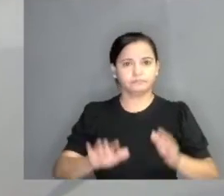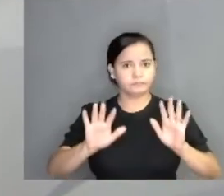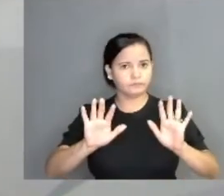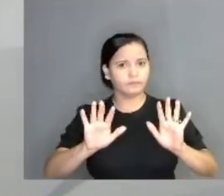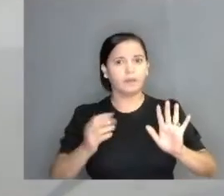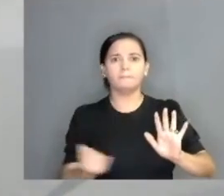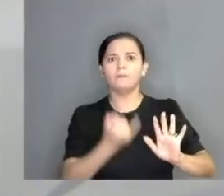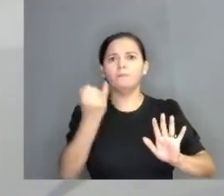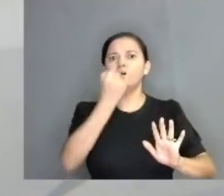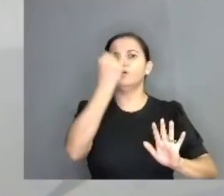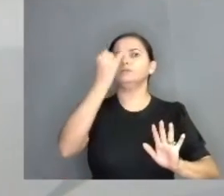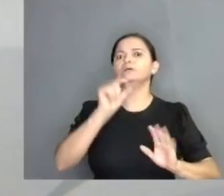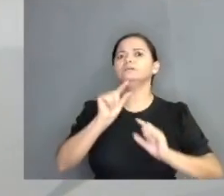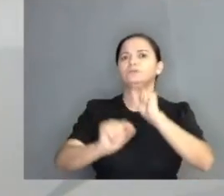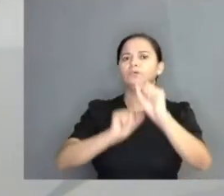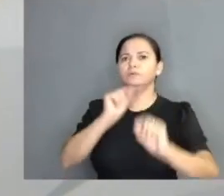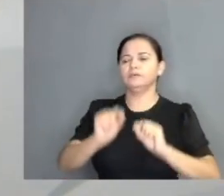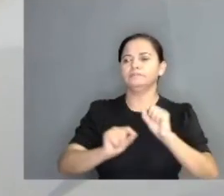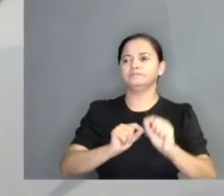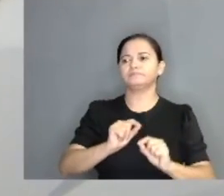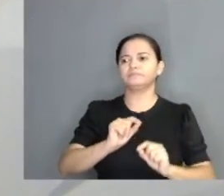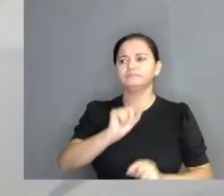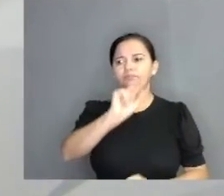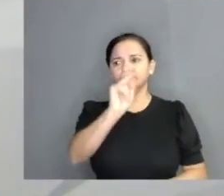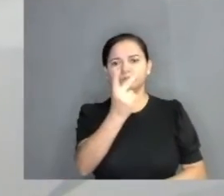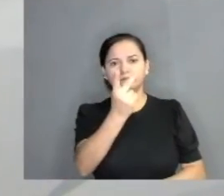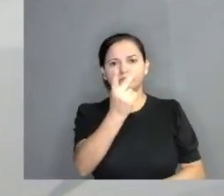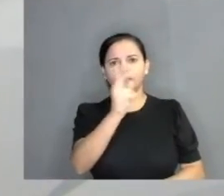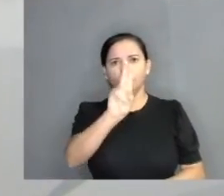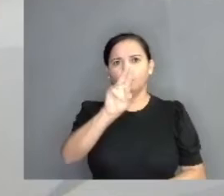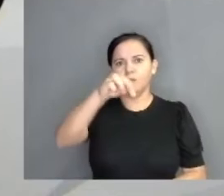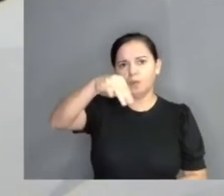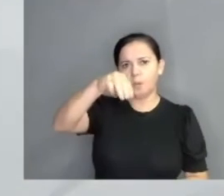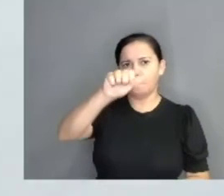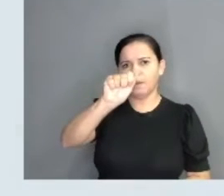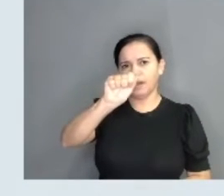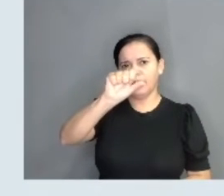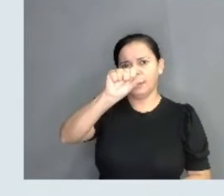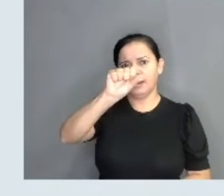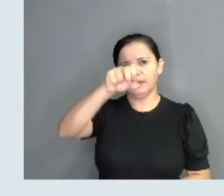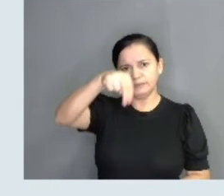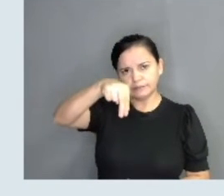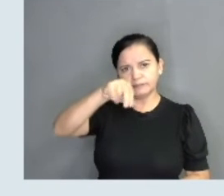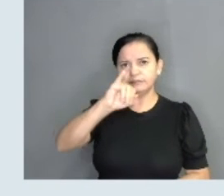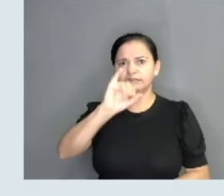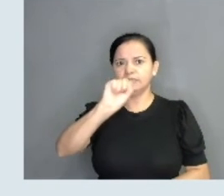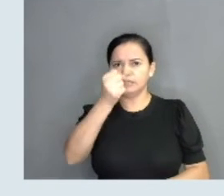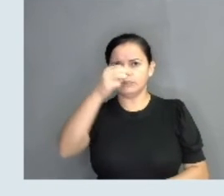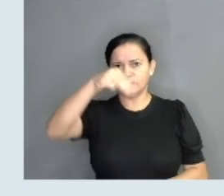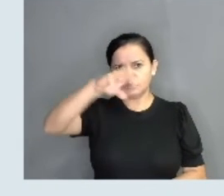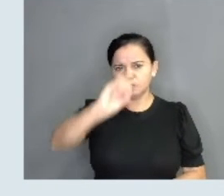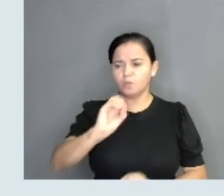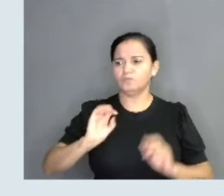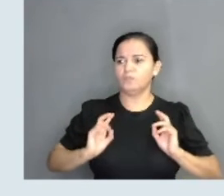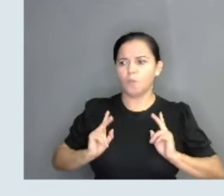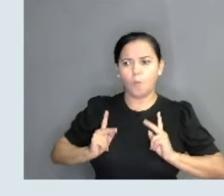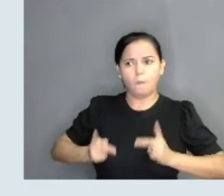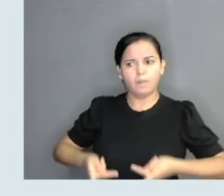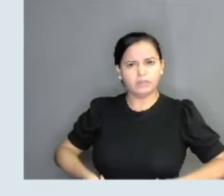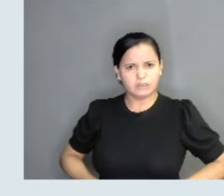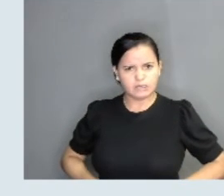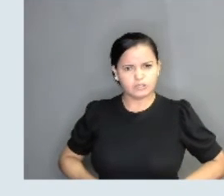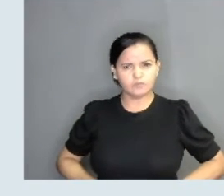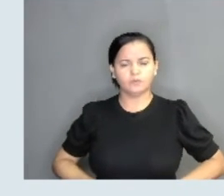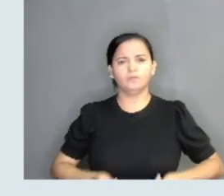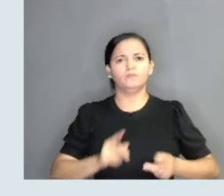Humanismo. Tudo isso que nós estamos falando é humanismo. Vamos abrir a imagem para vocês perceberem e eu falar aqui sobre essa definição. Tá